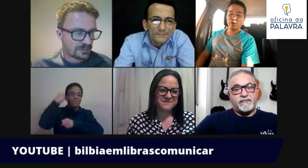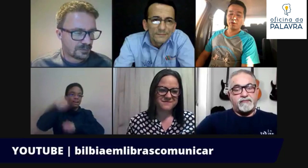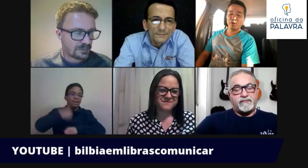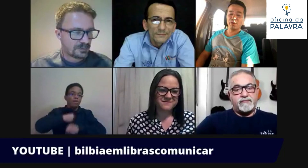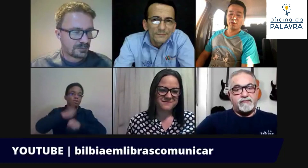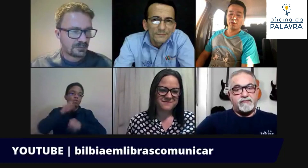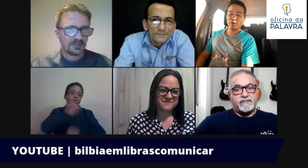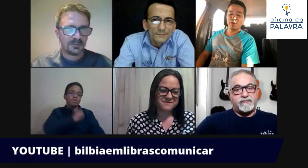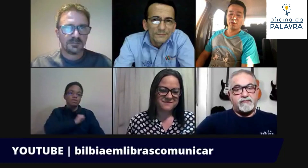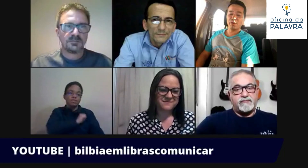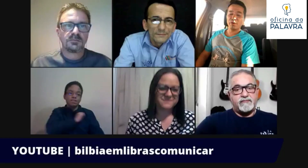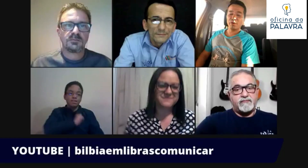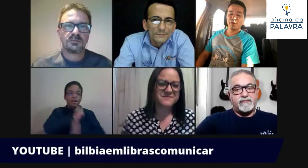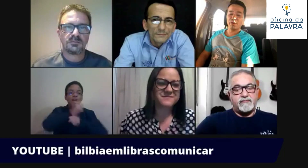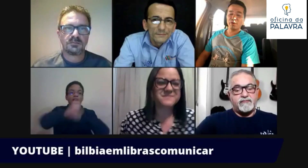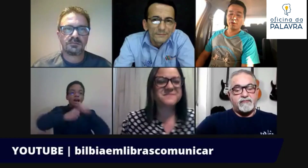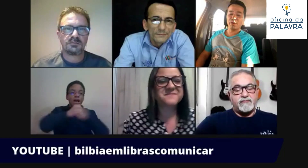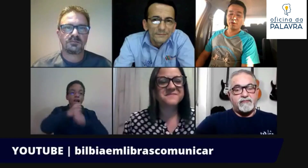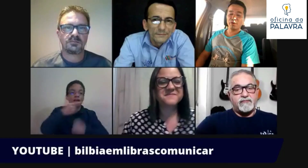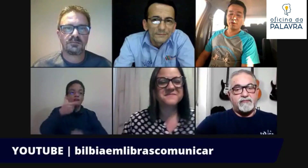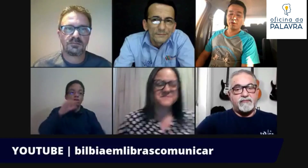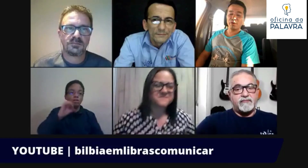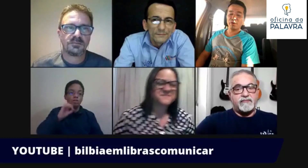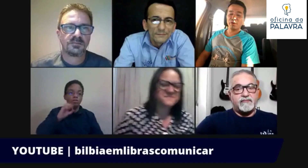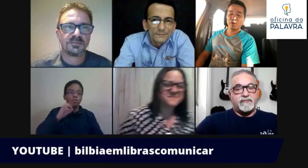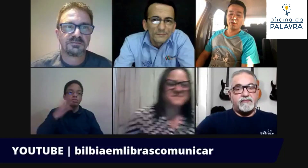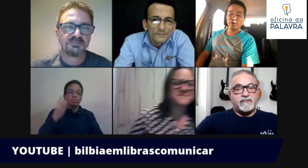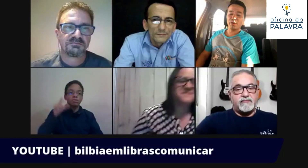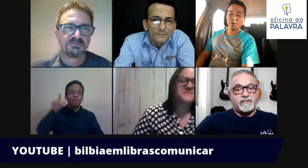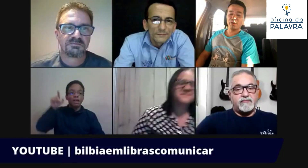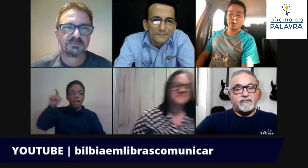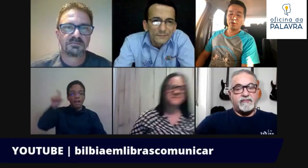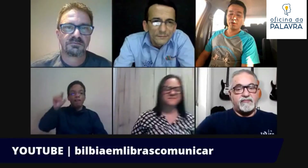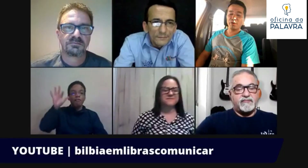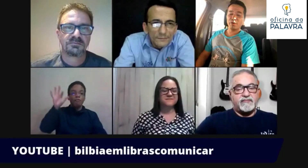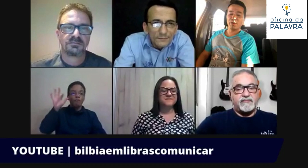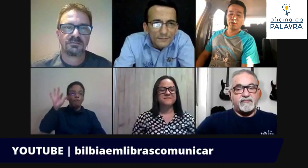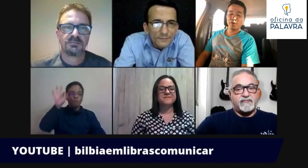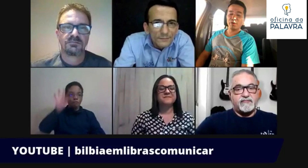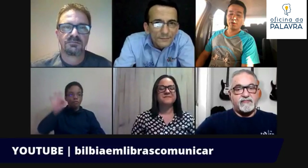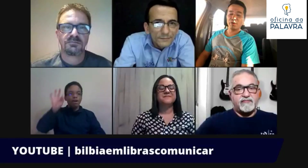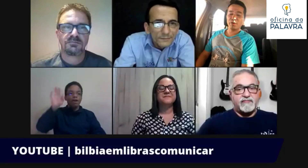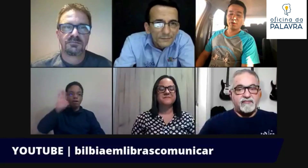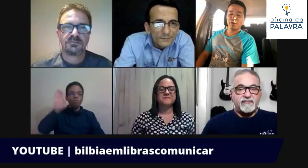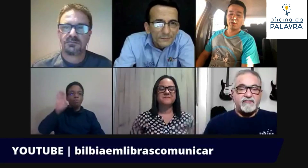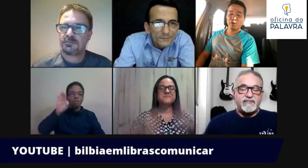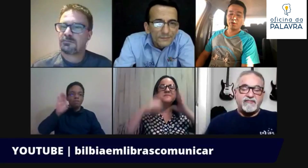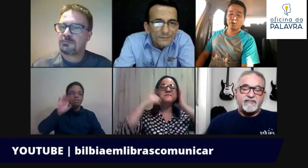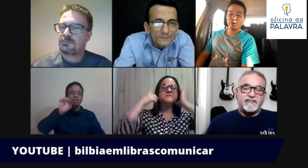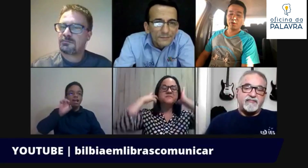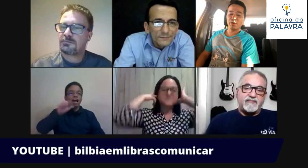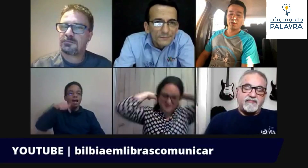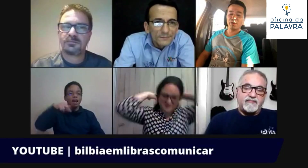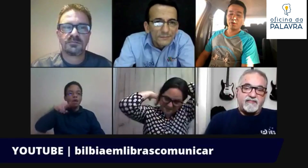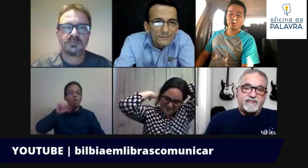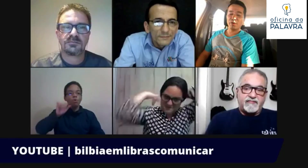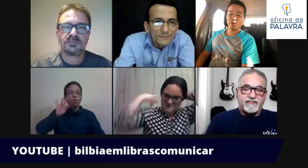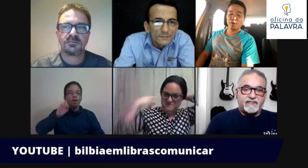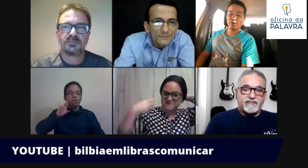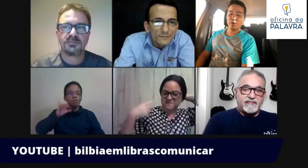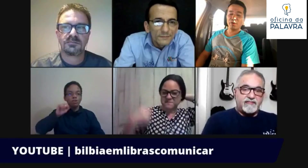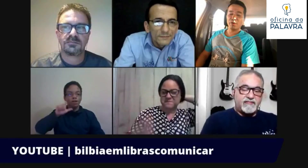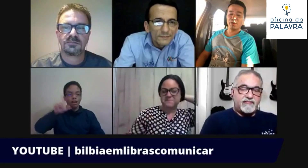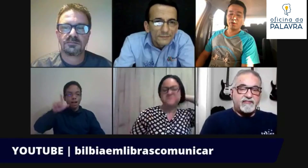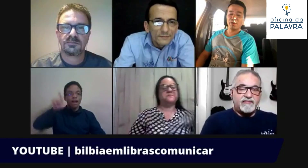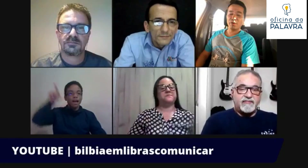2003, lá no Pará, na Faculdade Batista do Equatorial, um seminário ali no norte